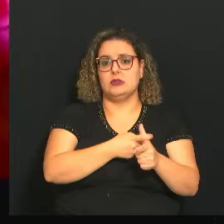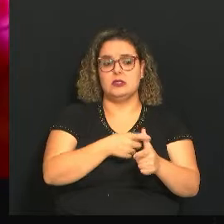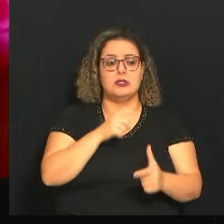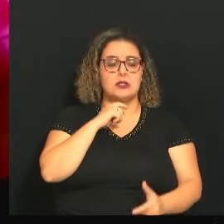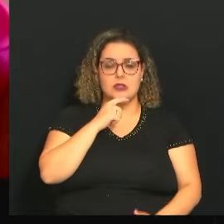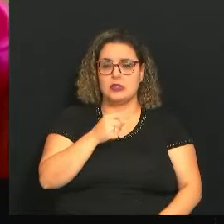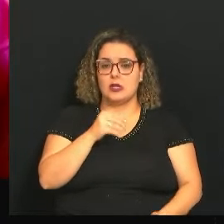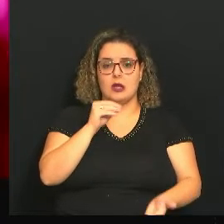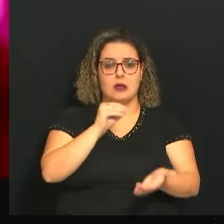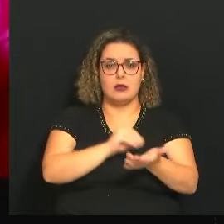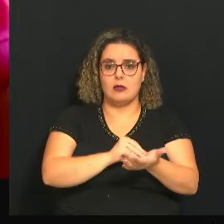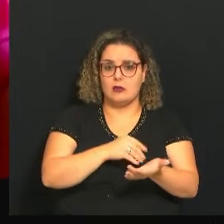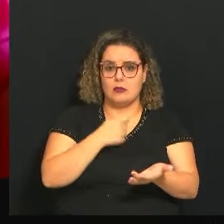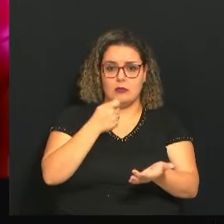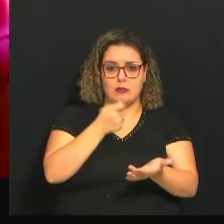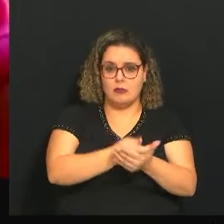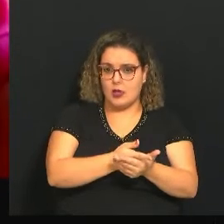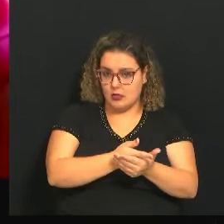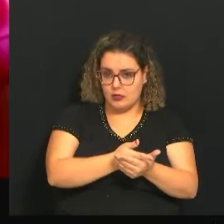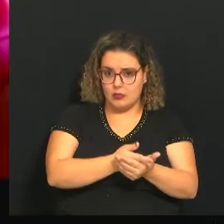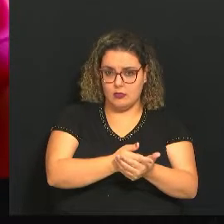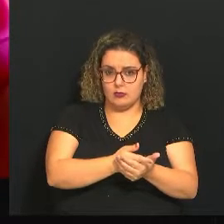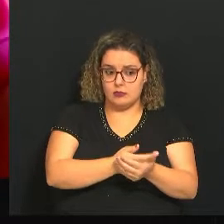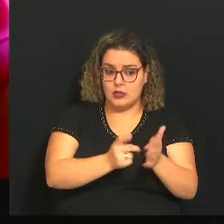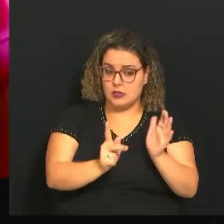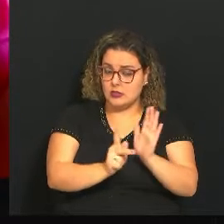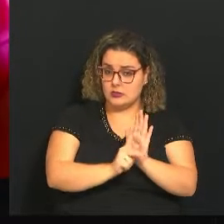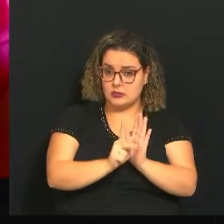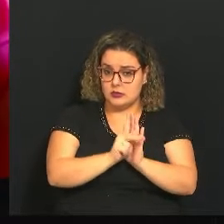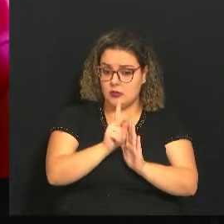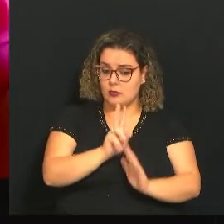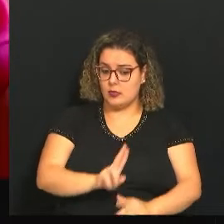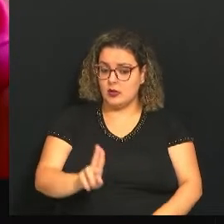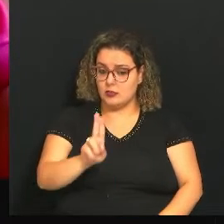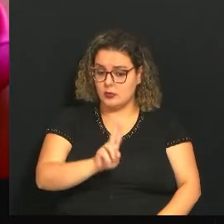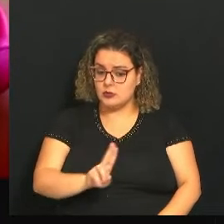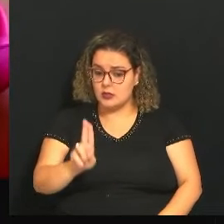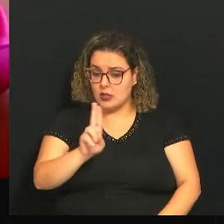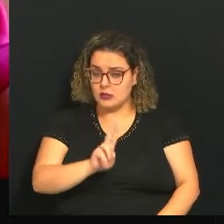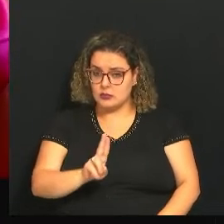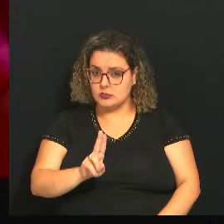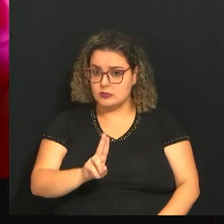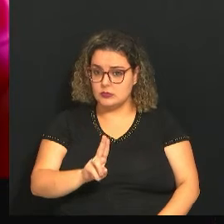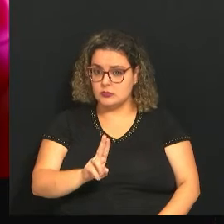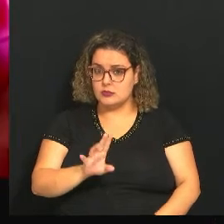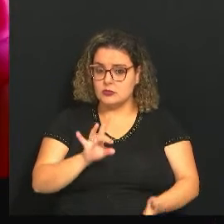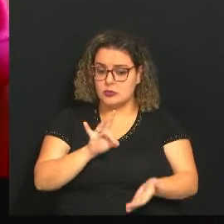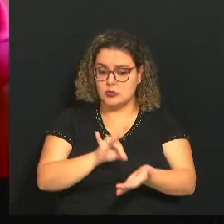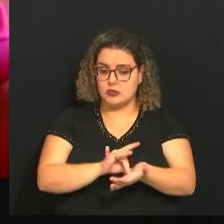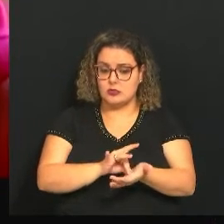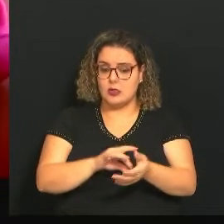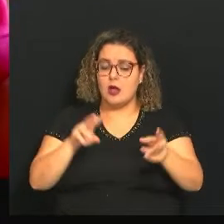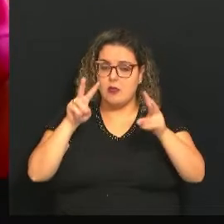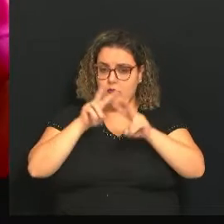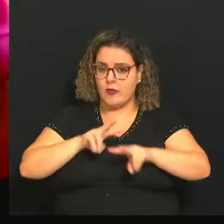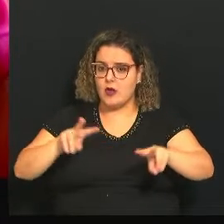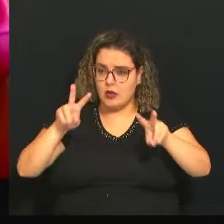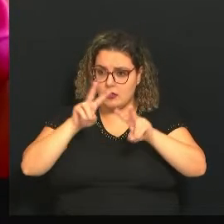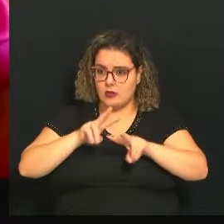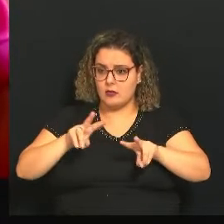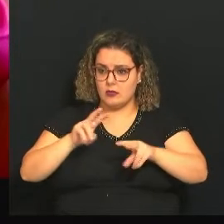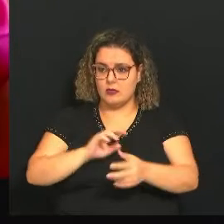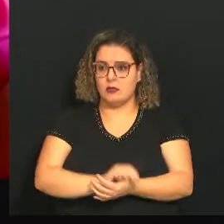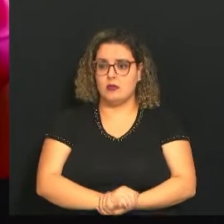país. Mas esse é o plano que eles têm implementado, de fato, se olhar, no